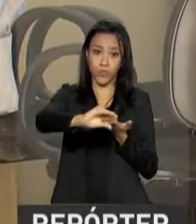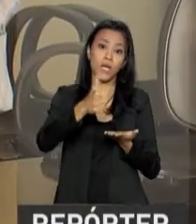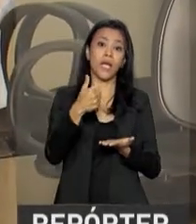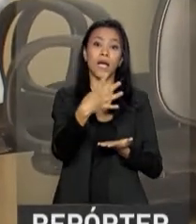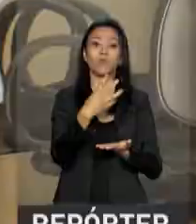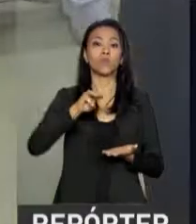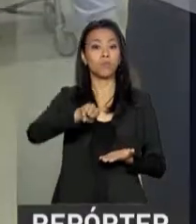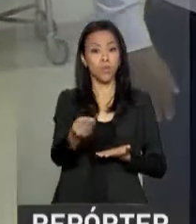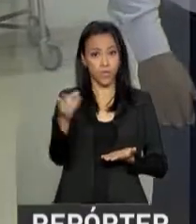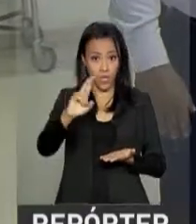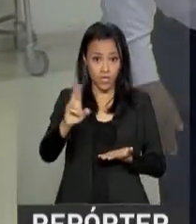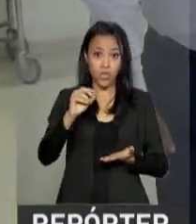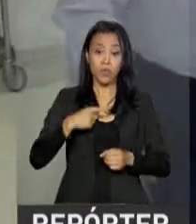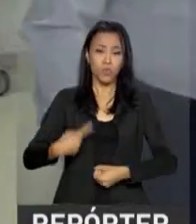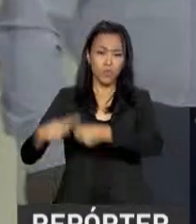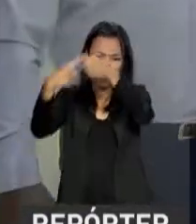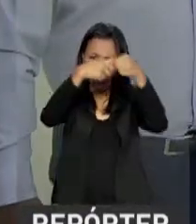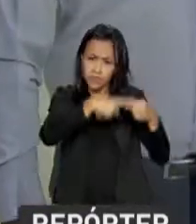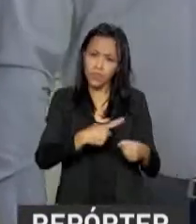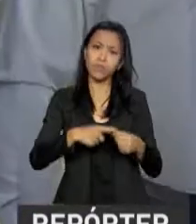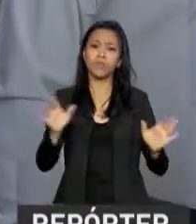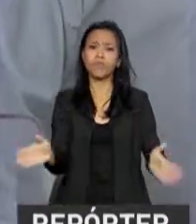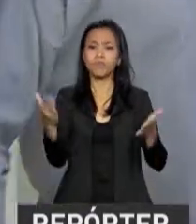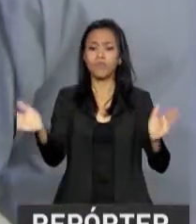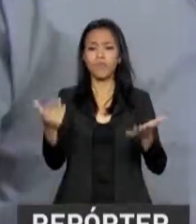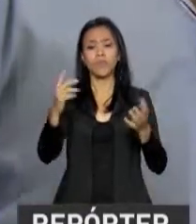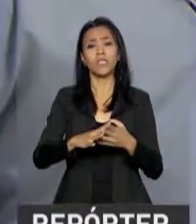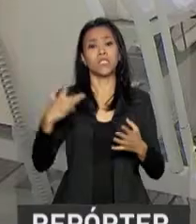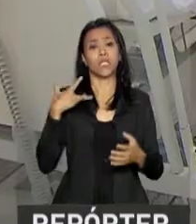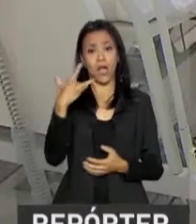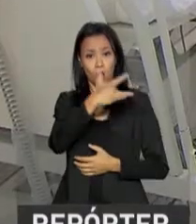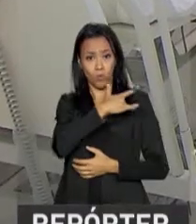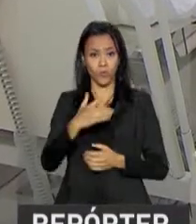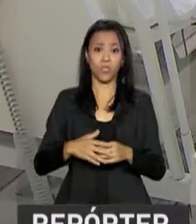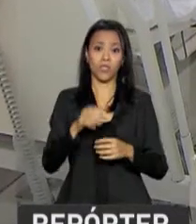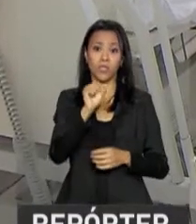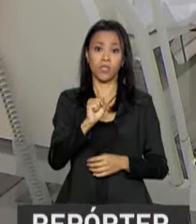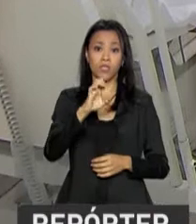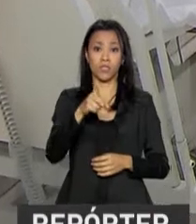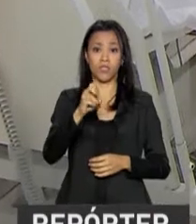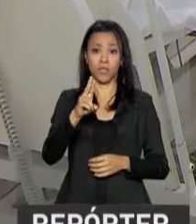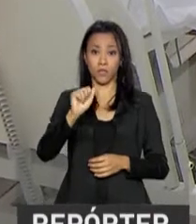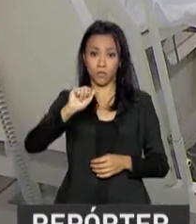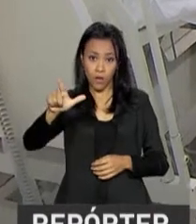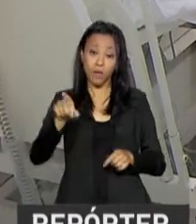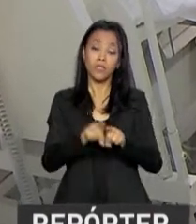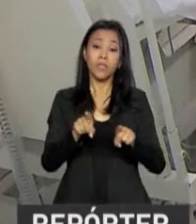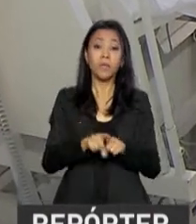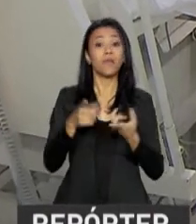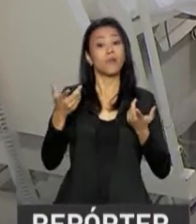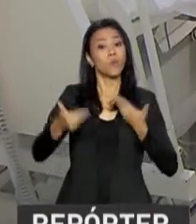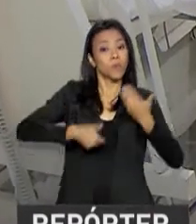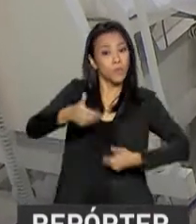municípios investirem em ações de saúde sexual e reprodutiva iniciativas para a redução da gravidez não planejada